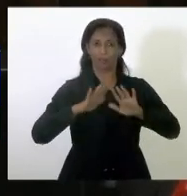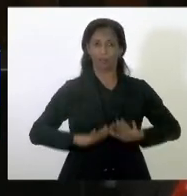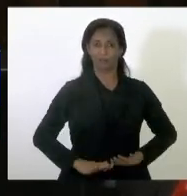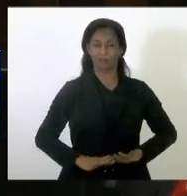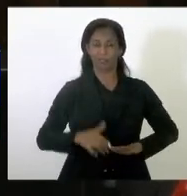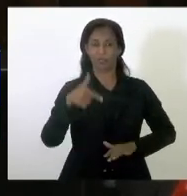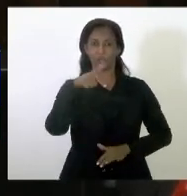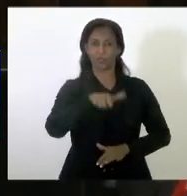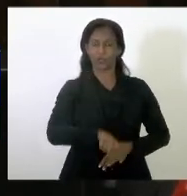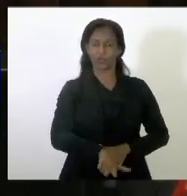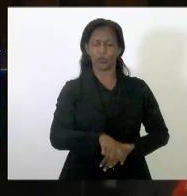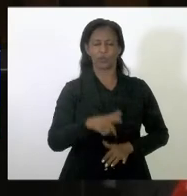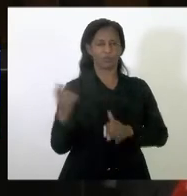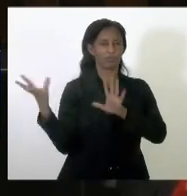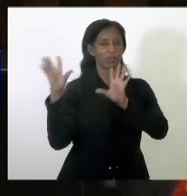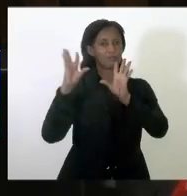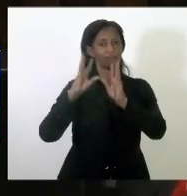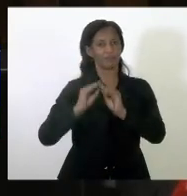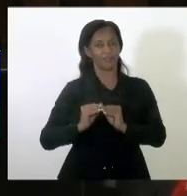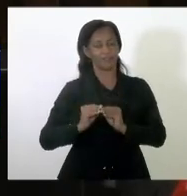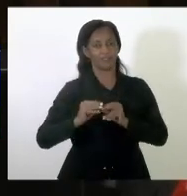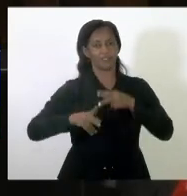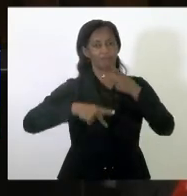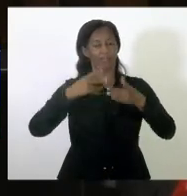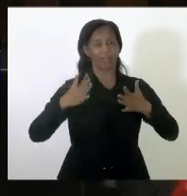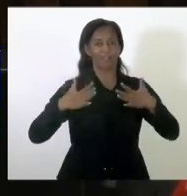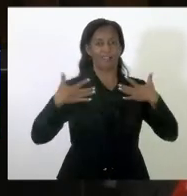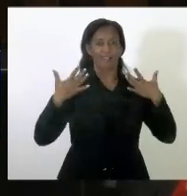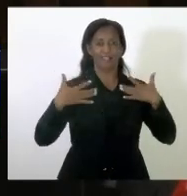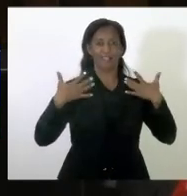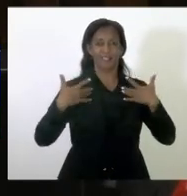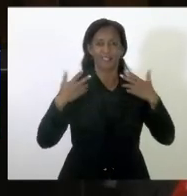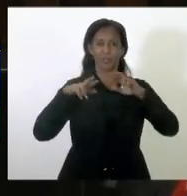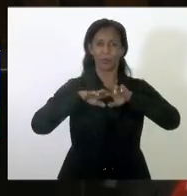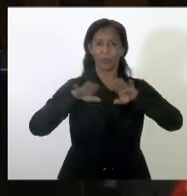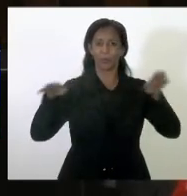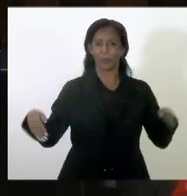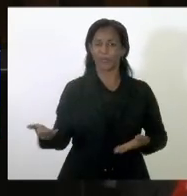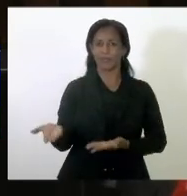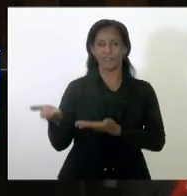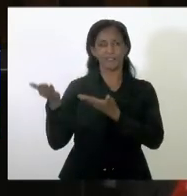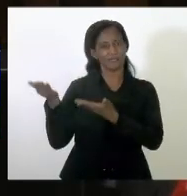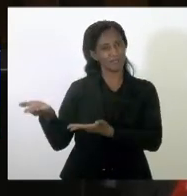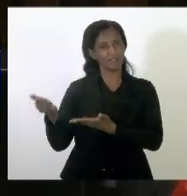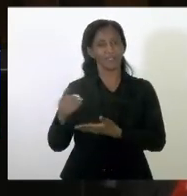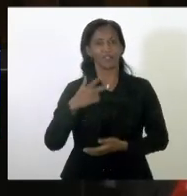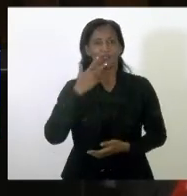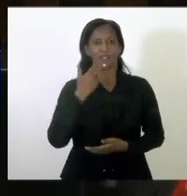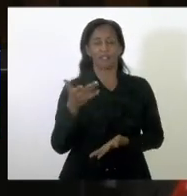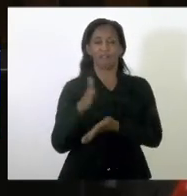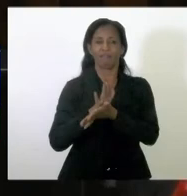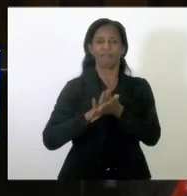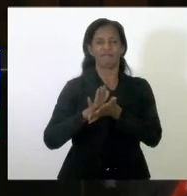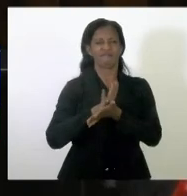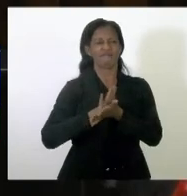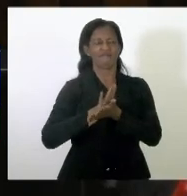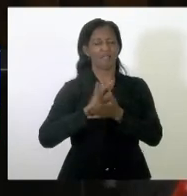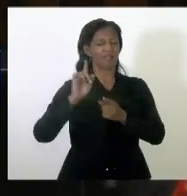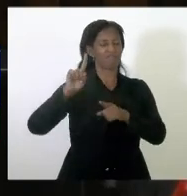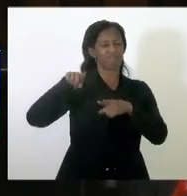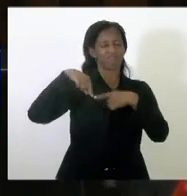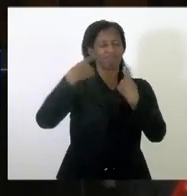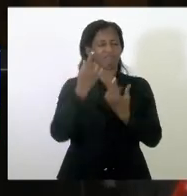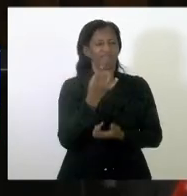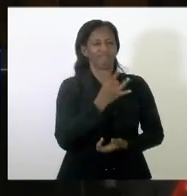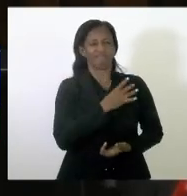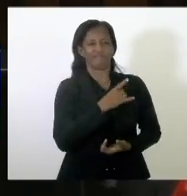vez, reiterando e finalizando as minhas palavras, a alegria de estar numa sessão presidida por Vossa Excelência, dizer que nada vai me intimidar, dizer